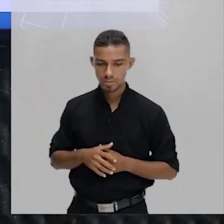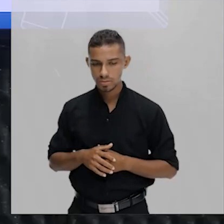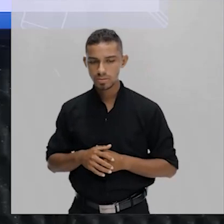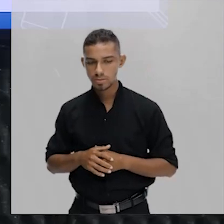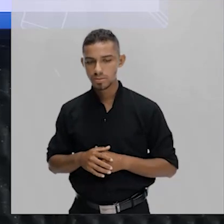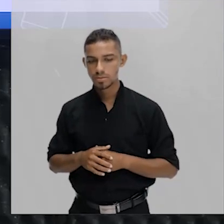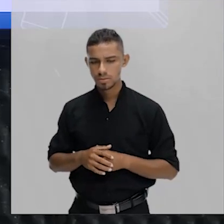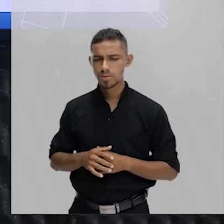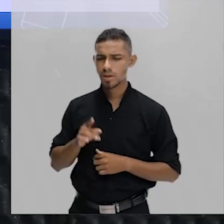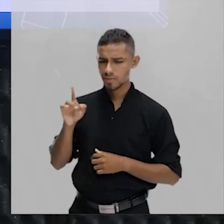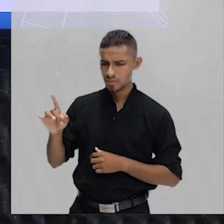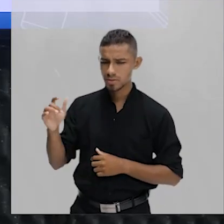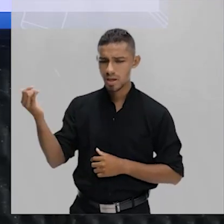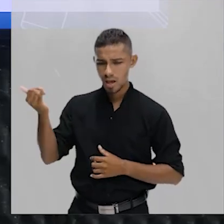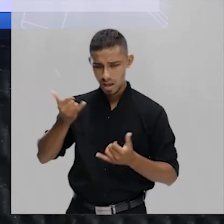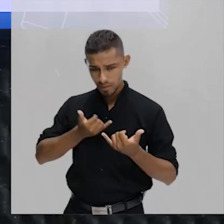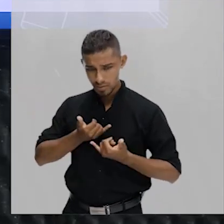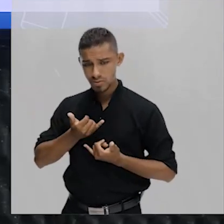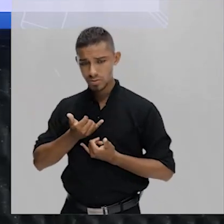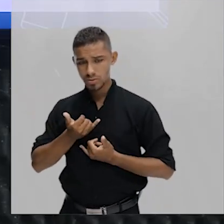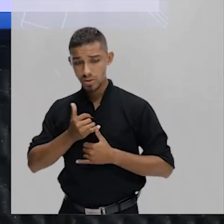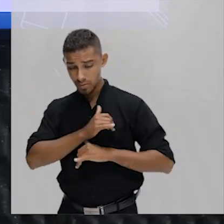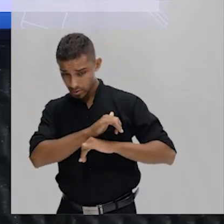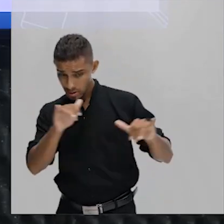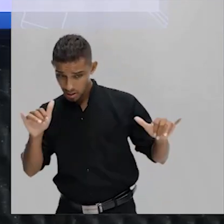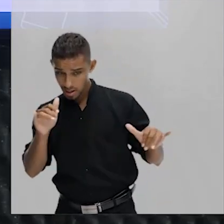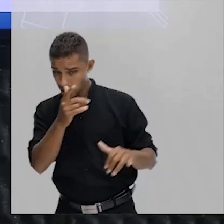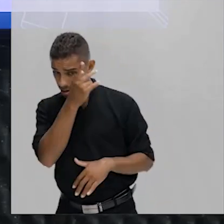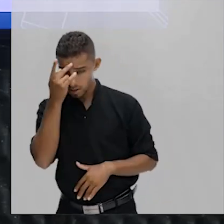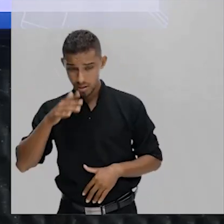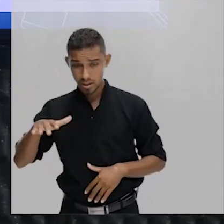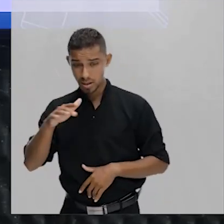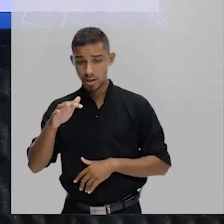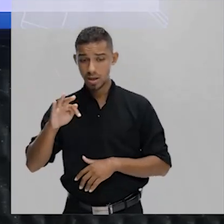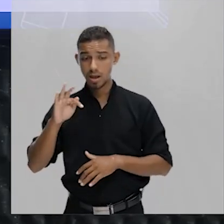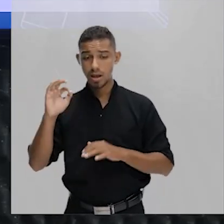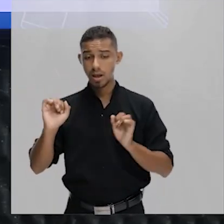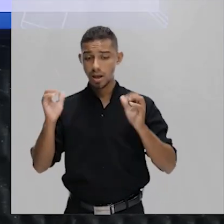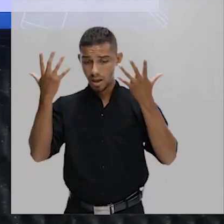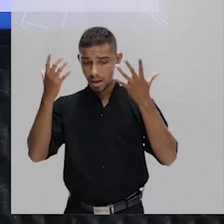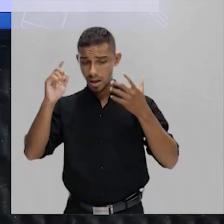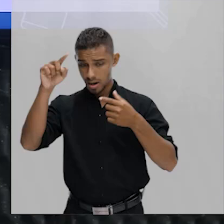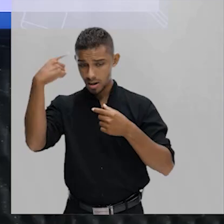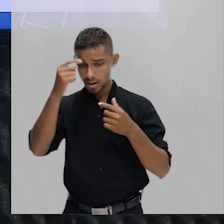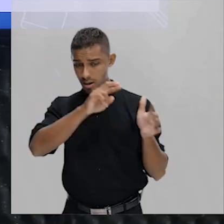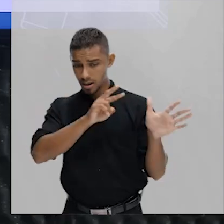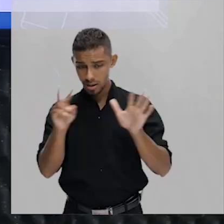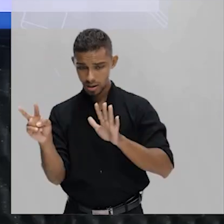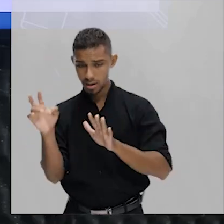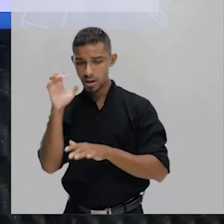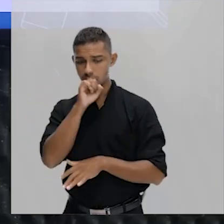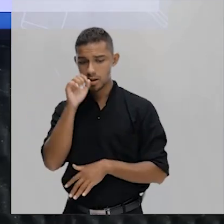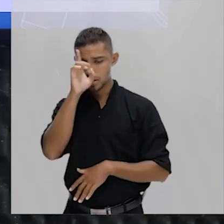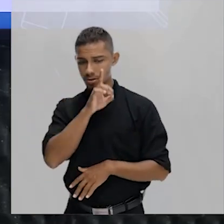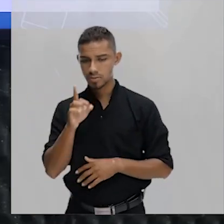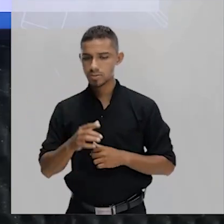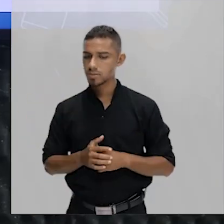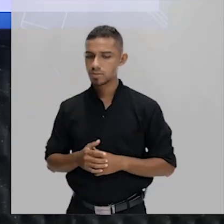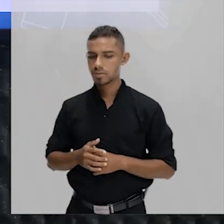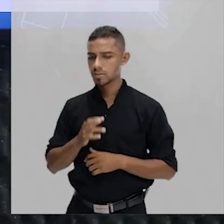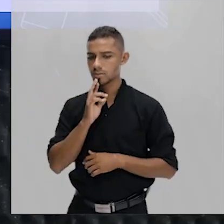pergunta: você avisou o pessoal sobre a festa no próximo final de semana? Ele responde: ainda